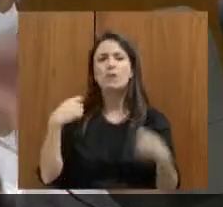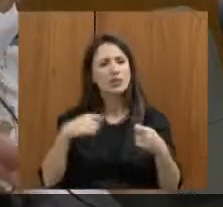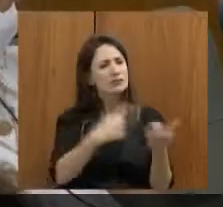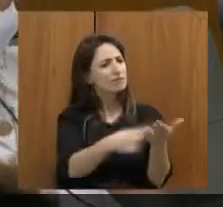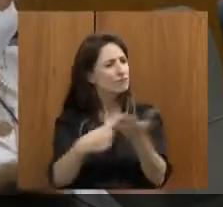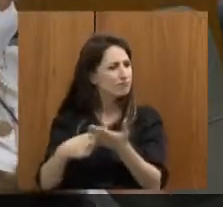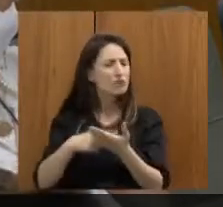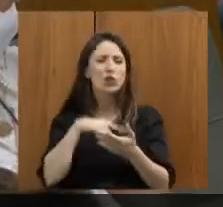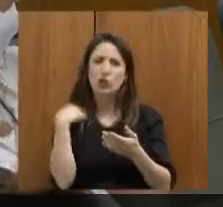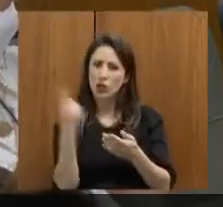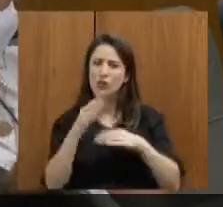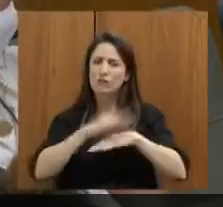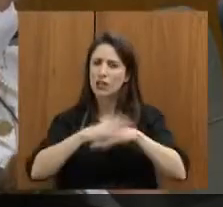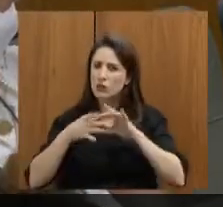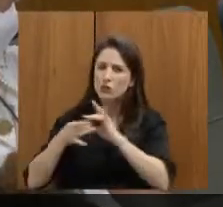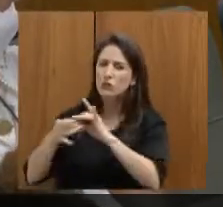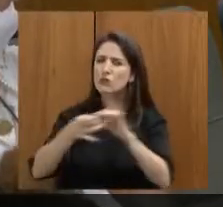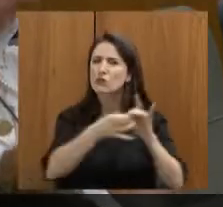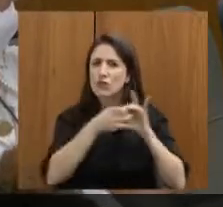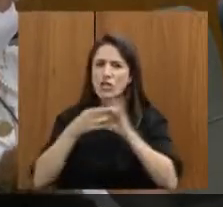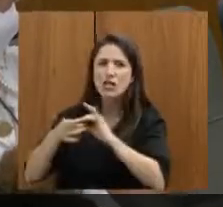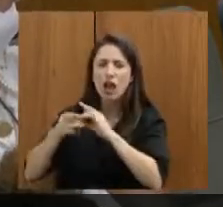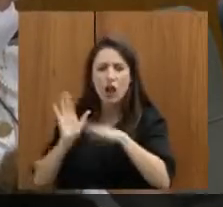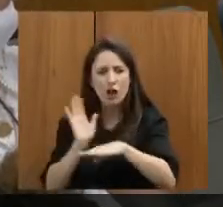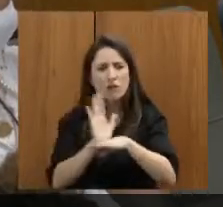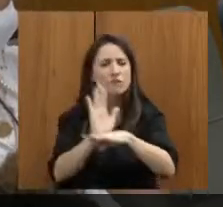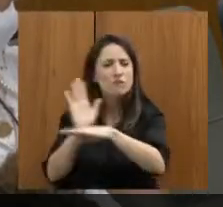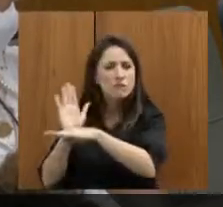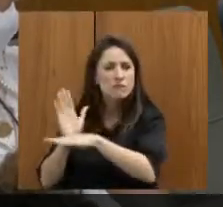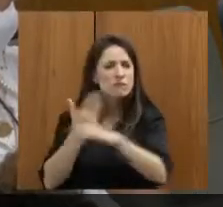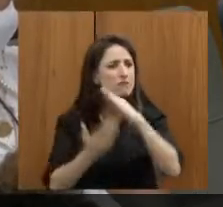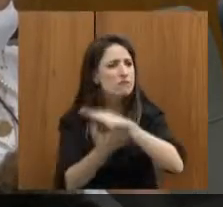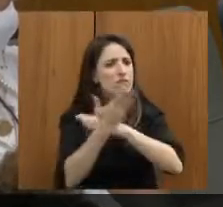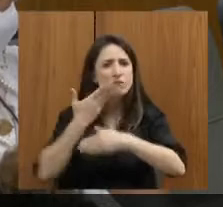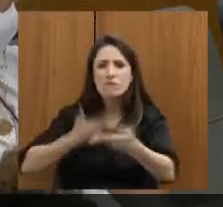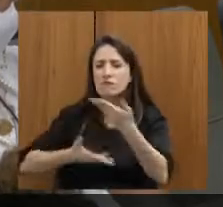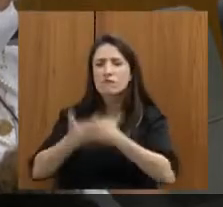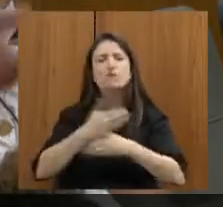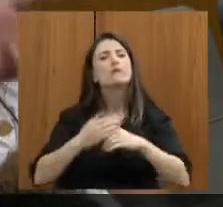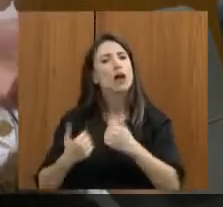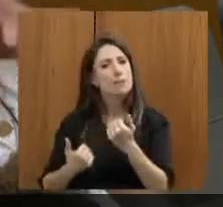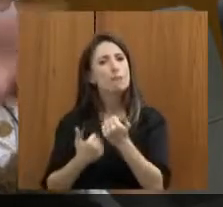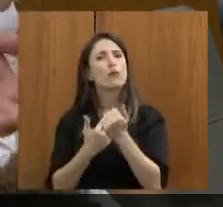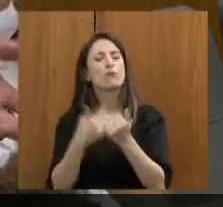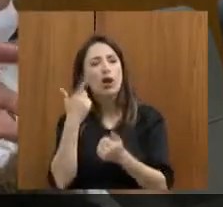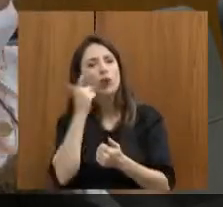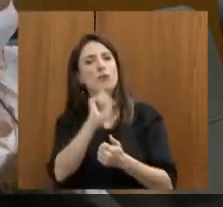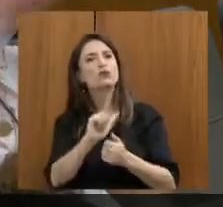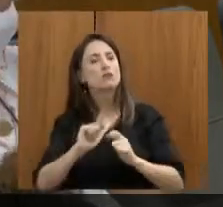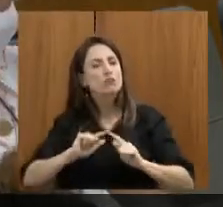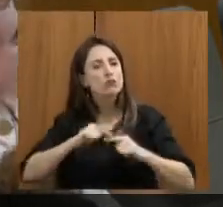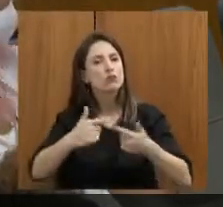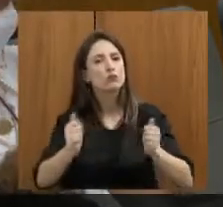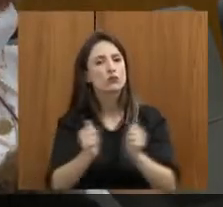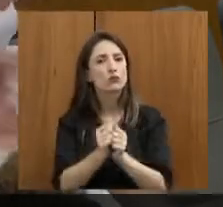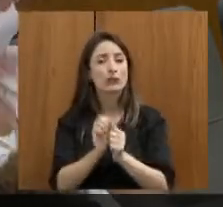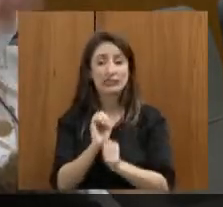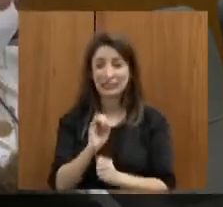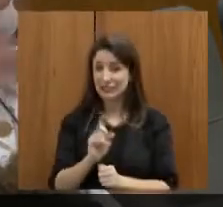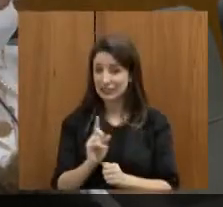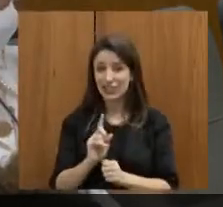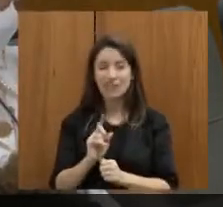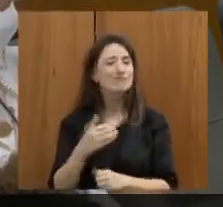damos nossas mãos uns ao outros justamente para poder conseguir o que elas falaram porque se a gente não fizer isso não